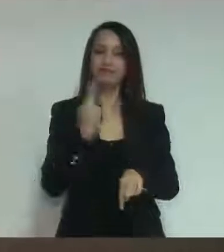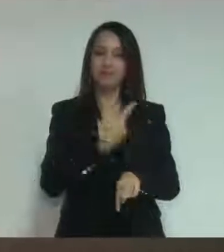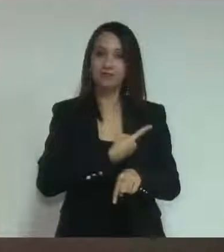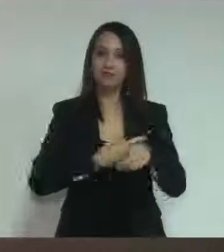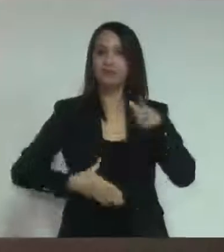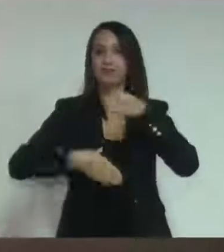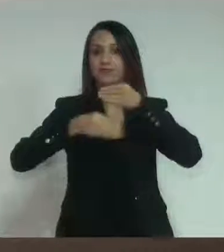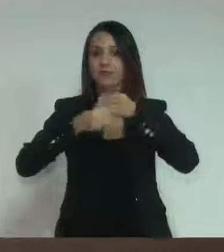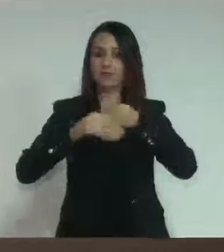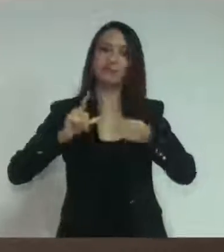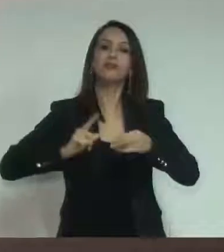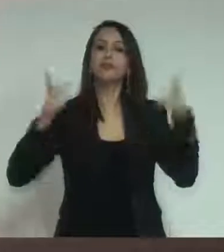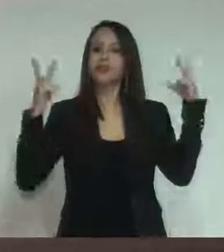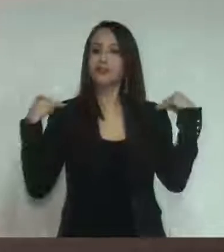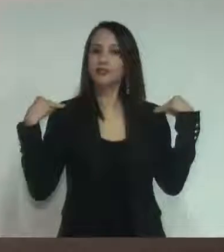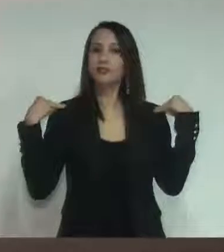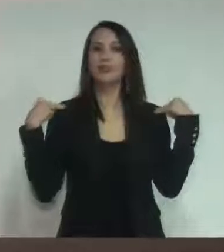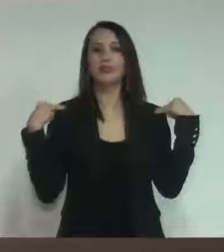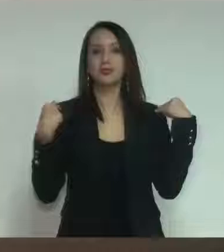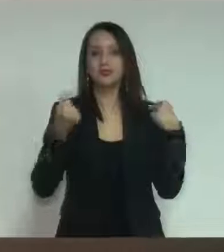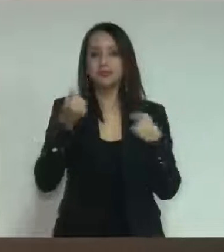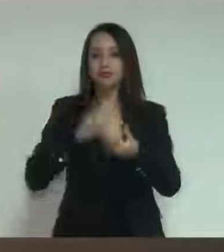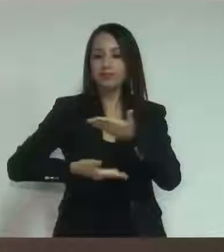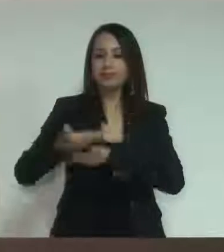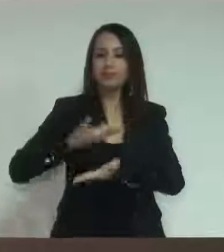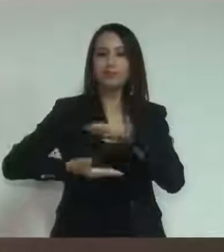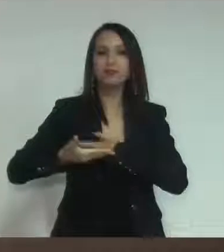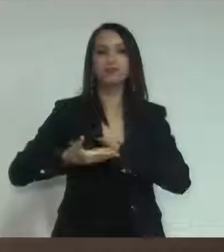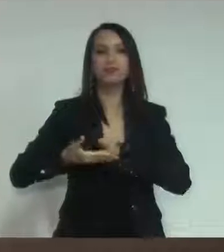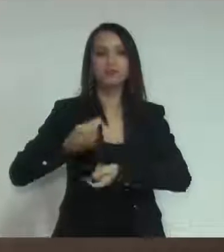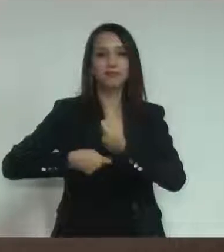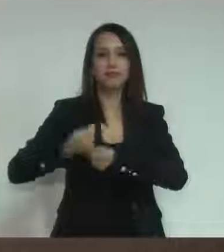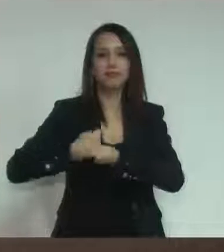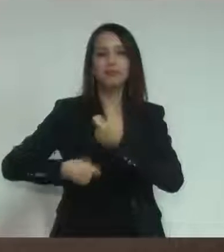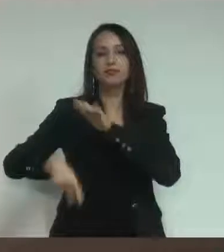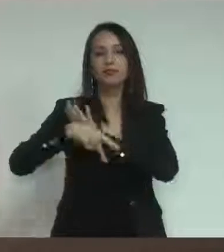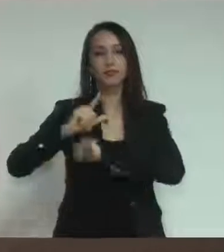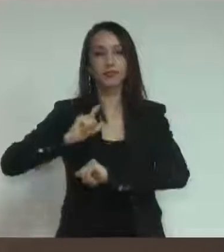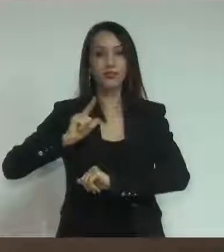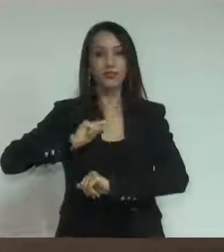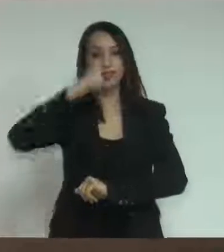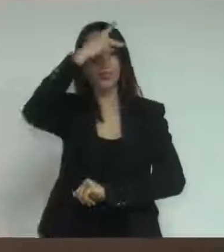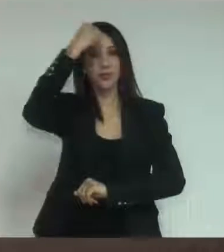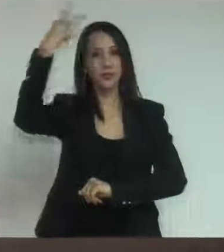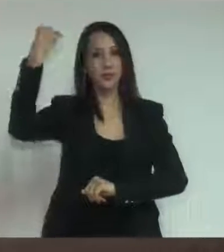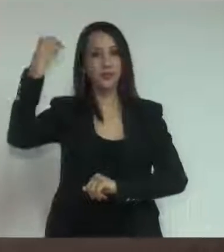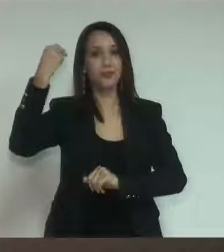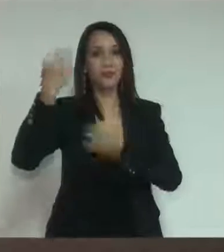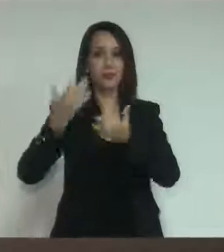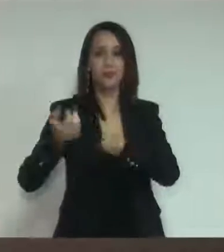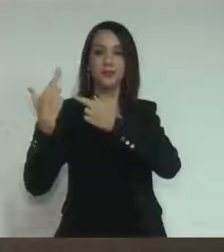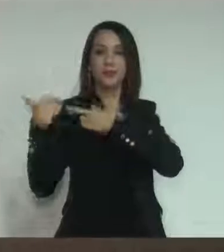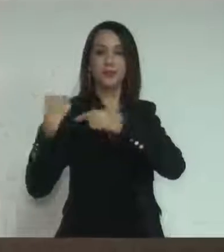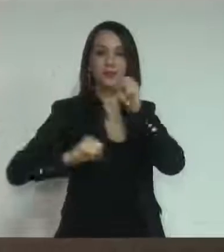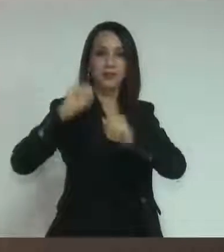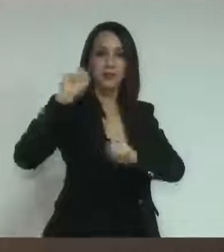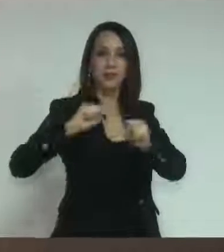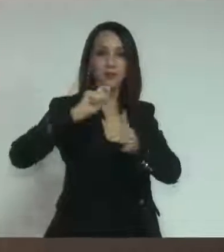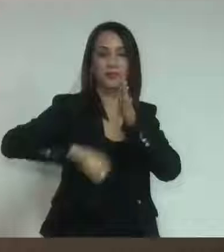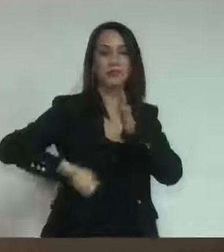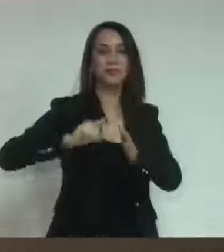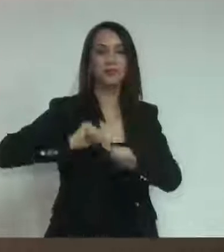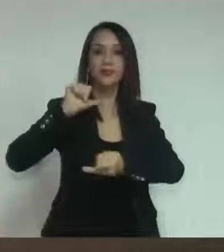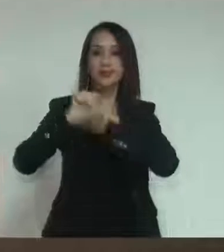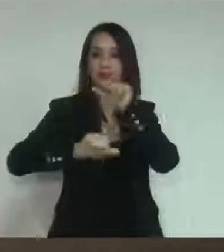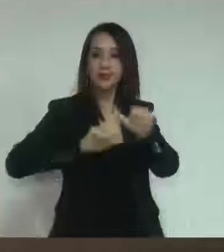do motorista, do cobrador, é necessário que a própria direção da empresa que vence a concessão, ela mude a maneira